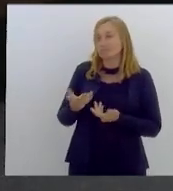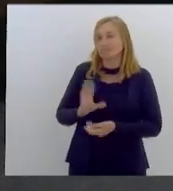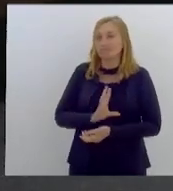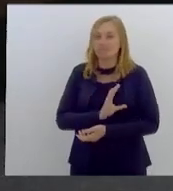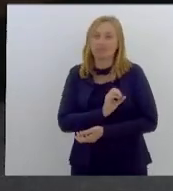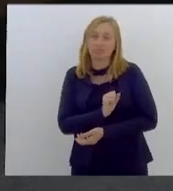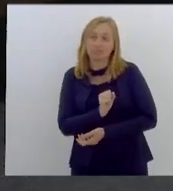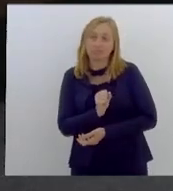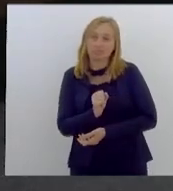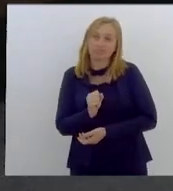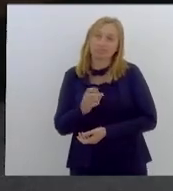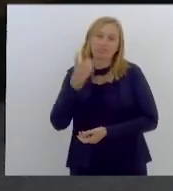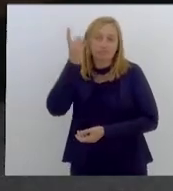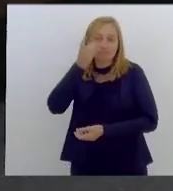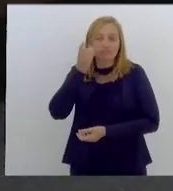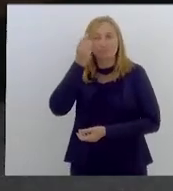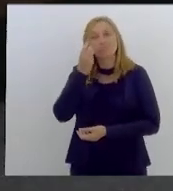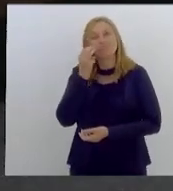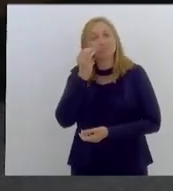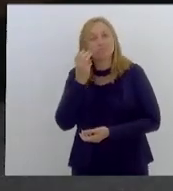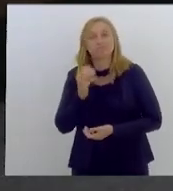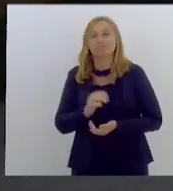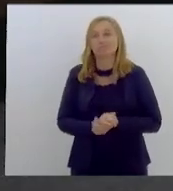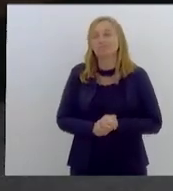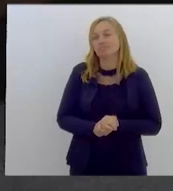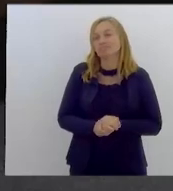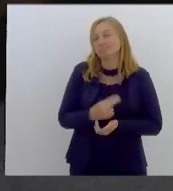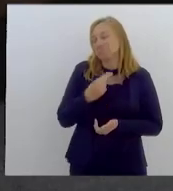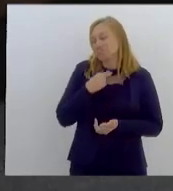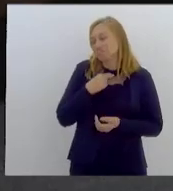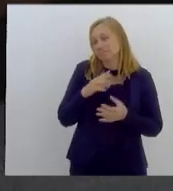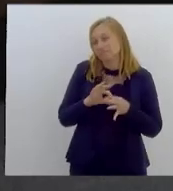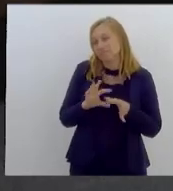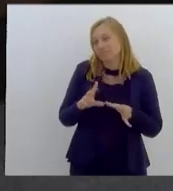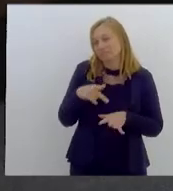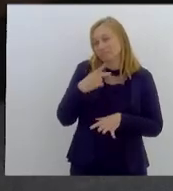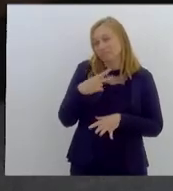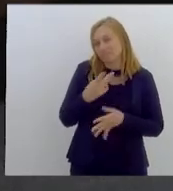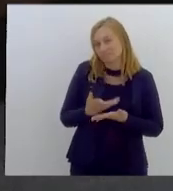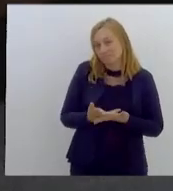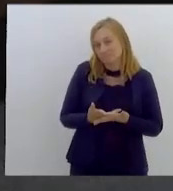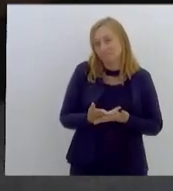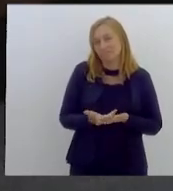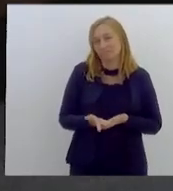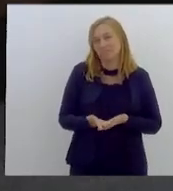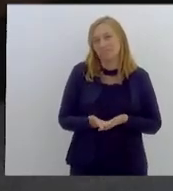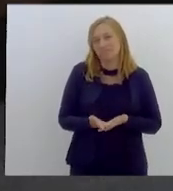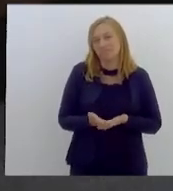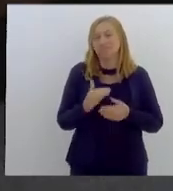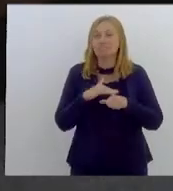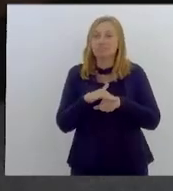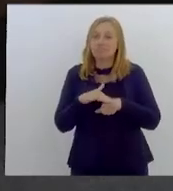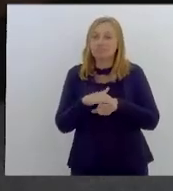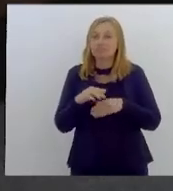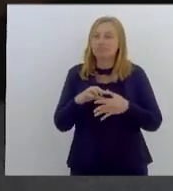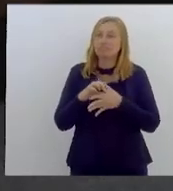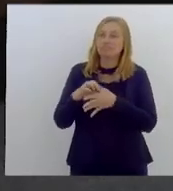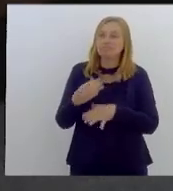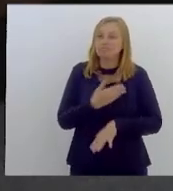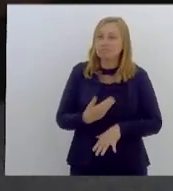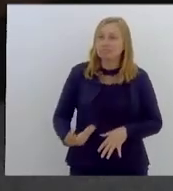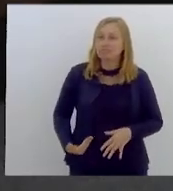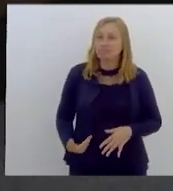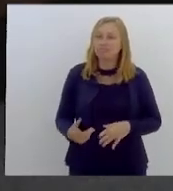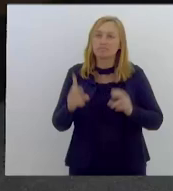Valdec, e não poderia deixar de refutar aqui a forma, porque estava conversando com o líder do governo, uma matéria